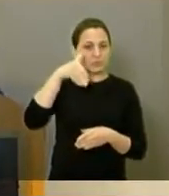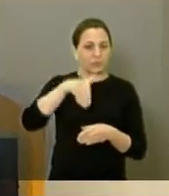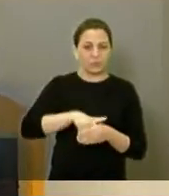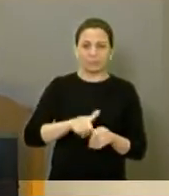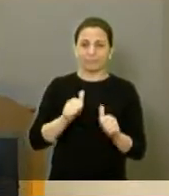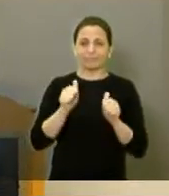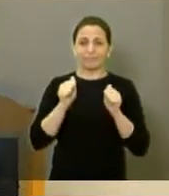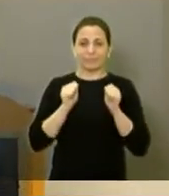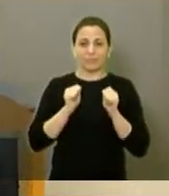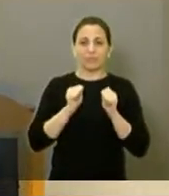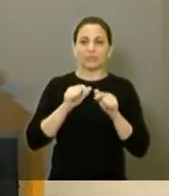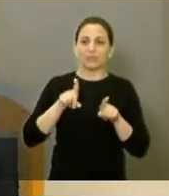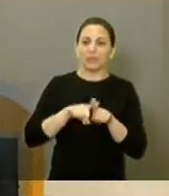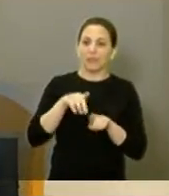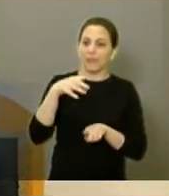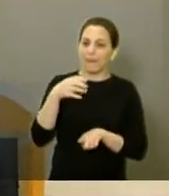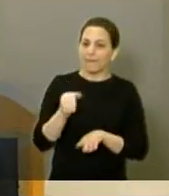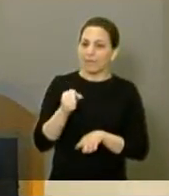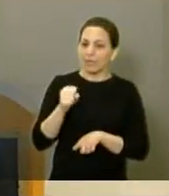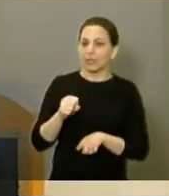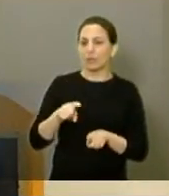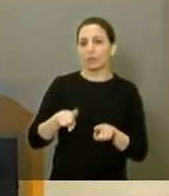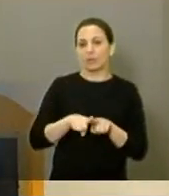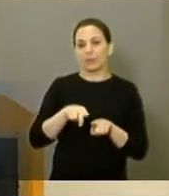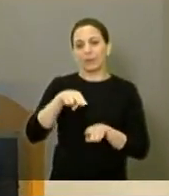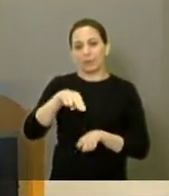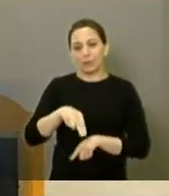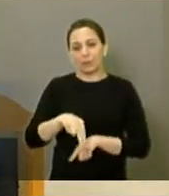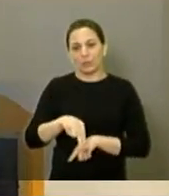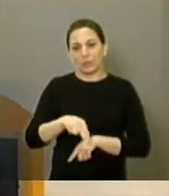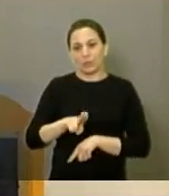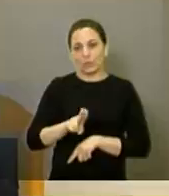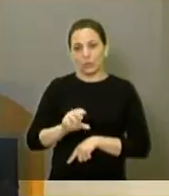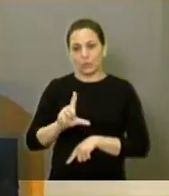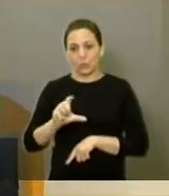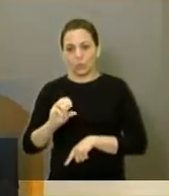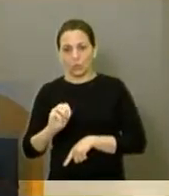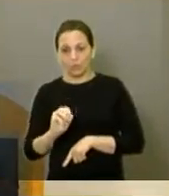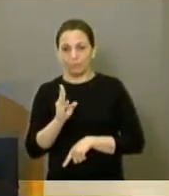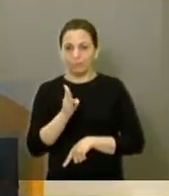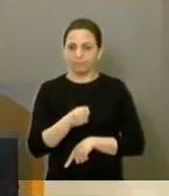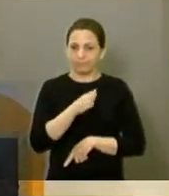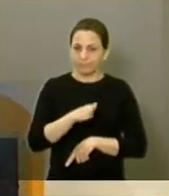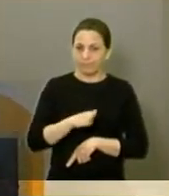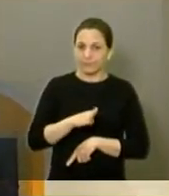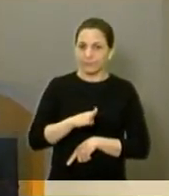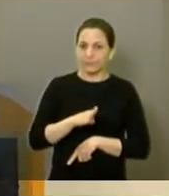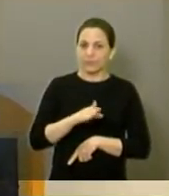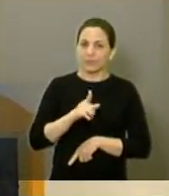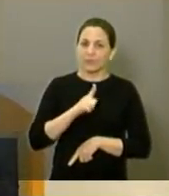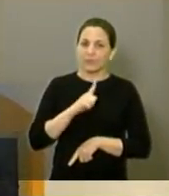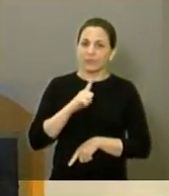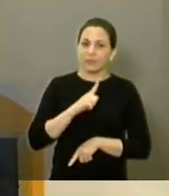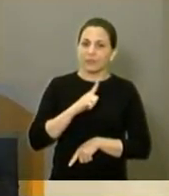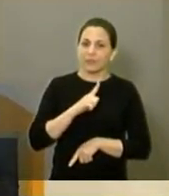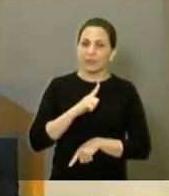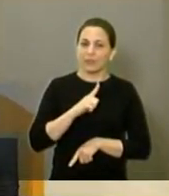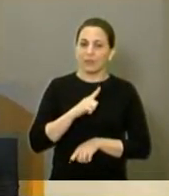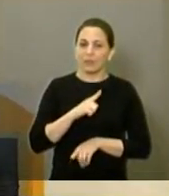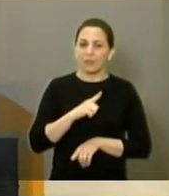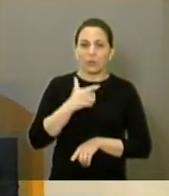branco eu me destaco na minha no meu aumento e da minha votação